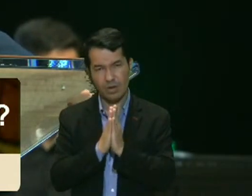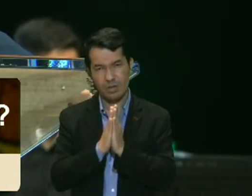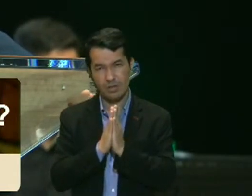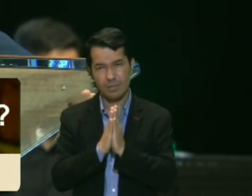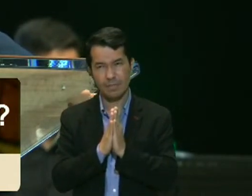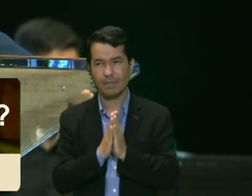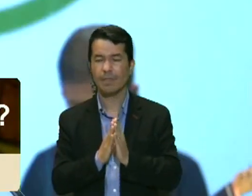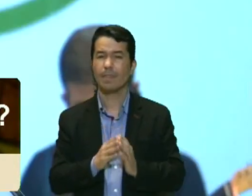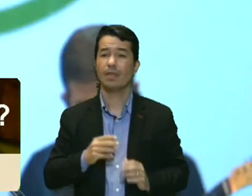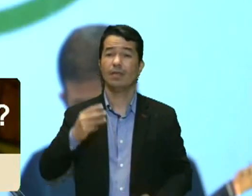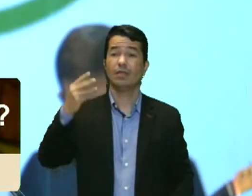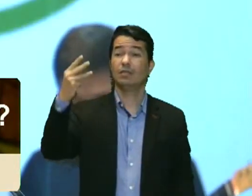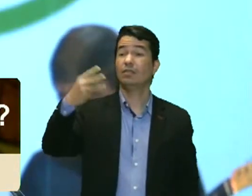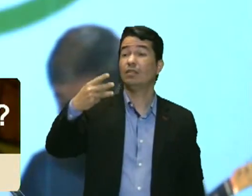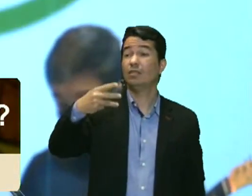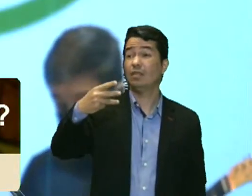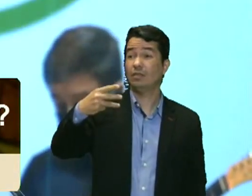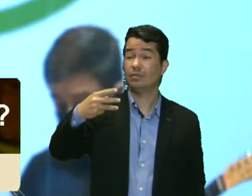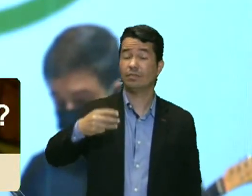Terceiro,